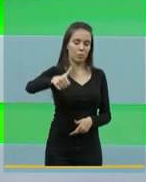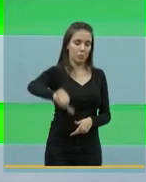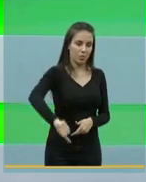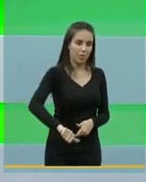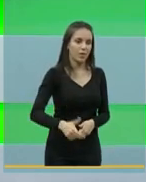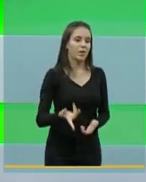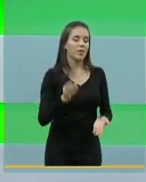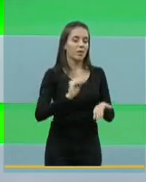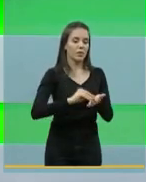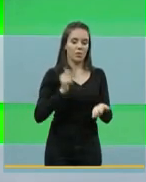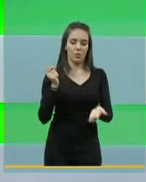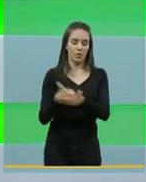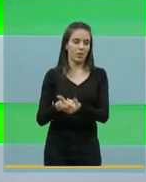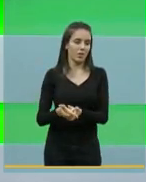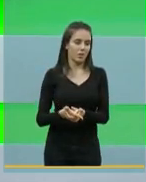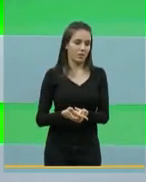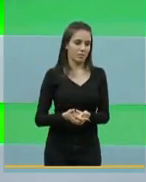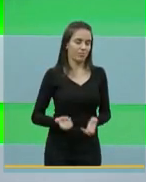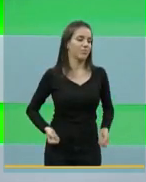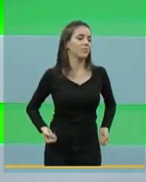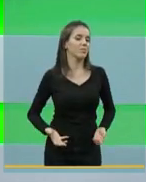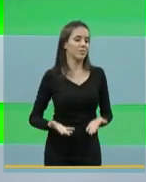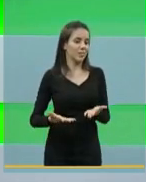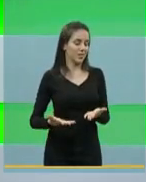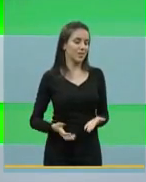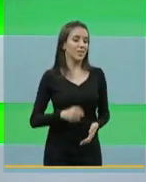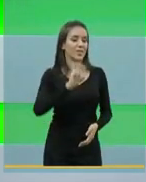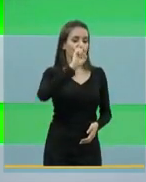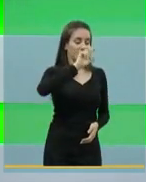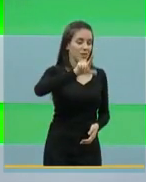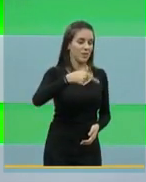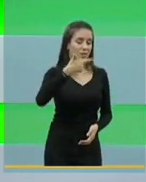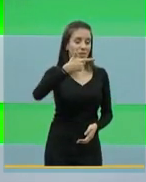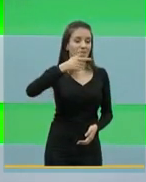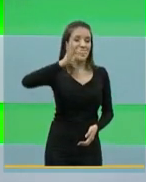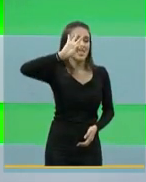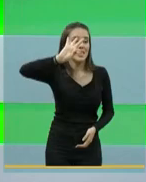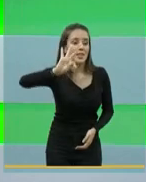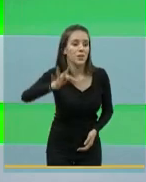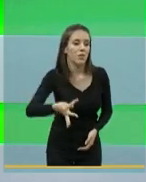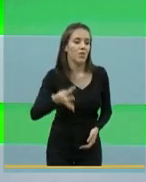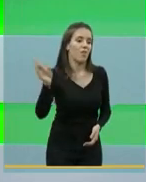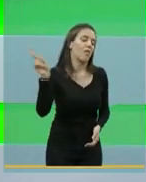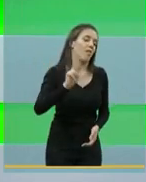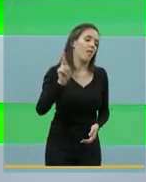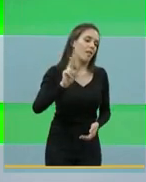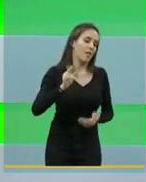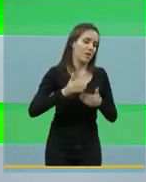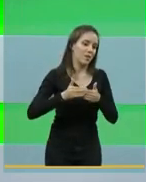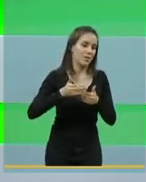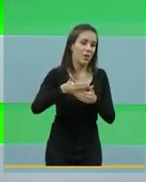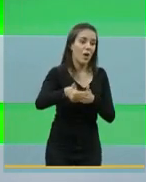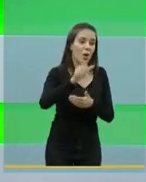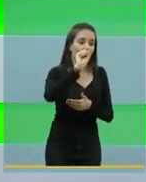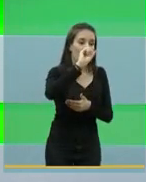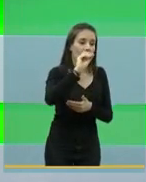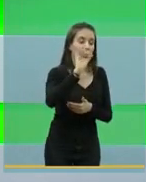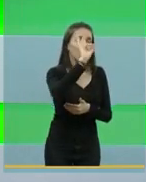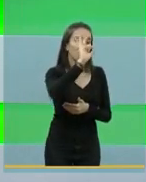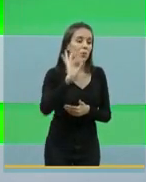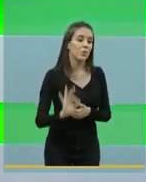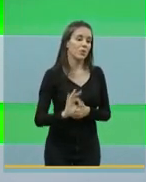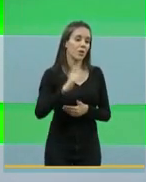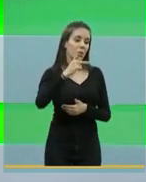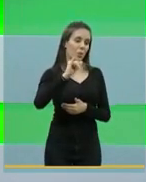bruta do governo geral 5,2 trilhões de reais se aproximando de 80 por cento do pib